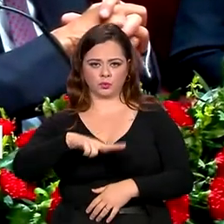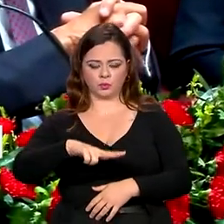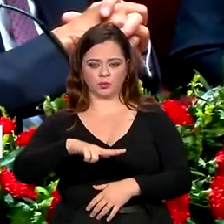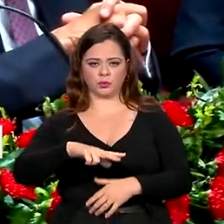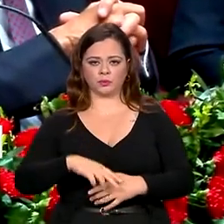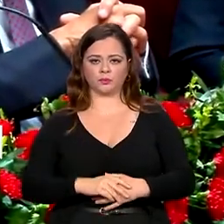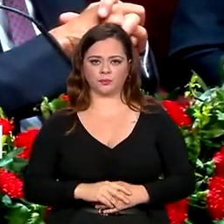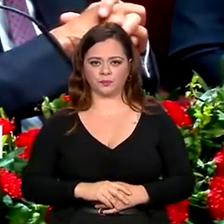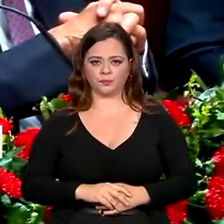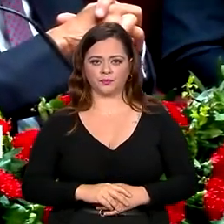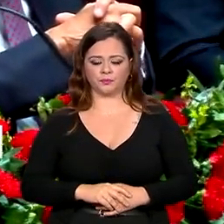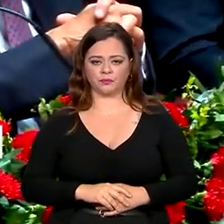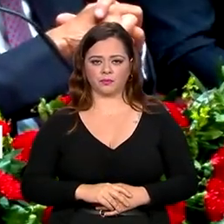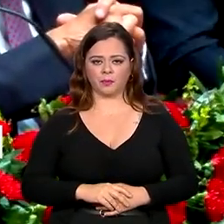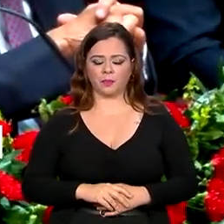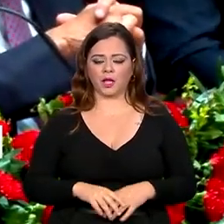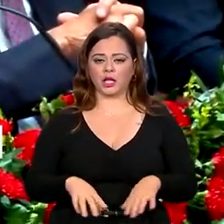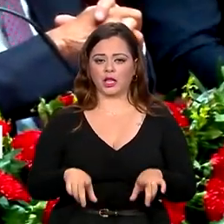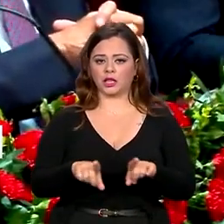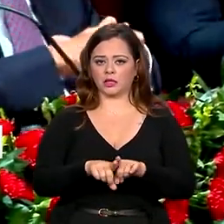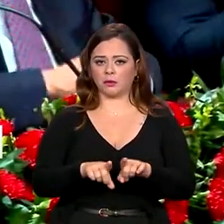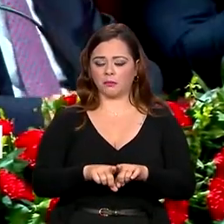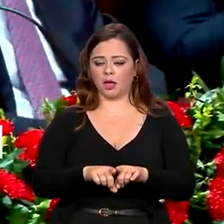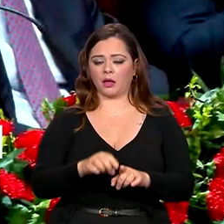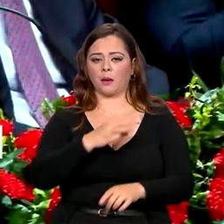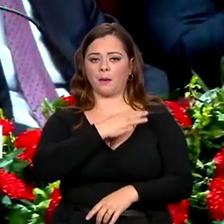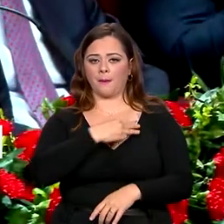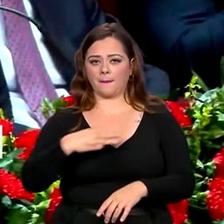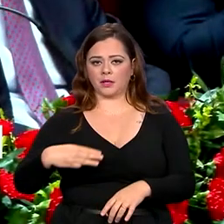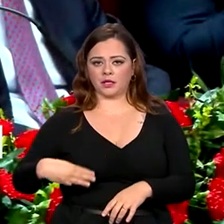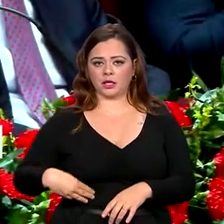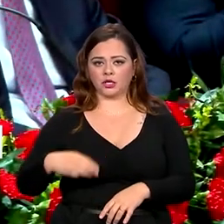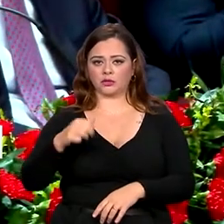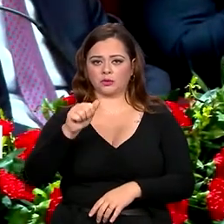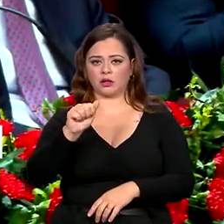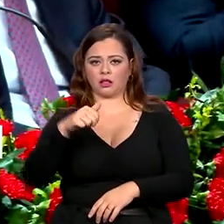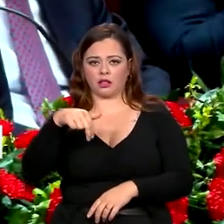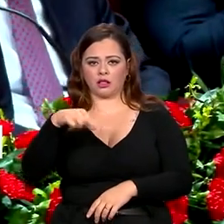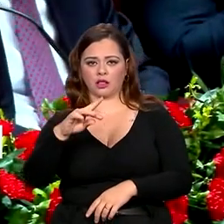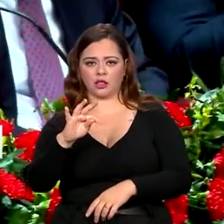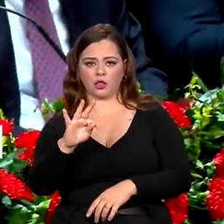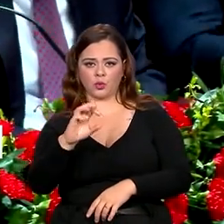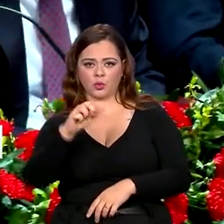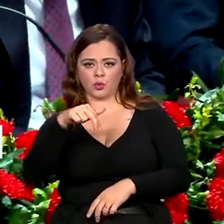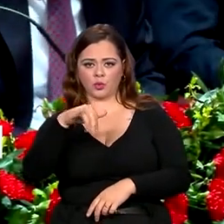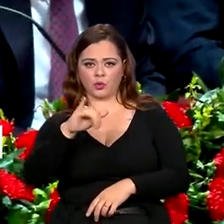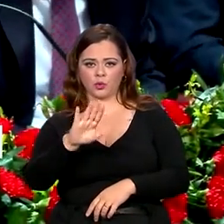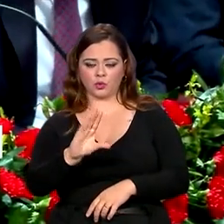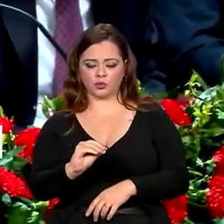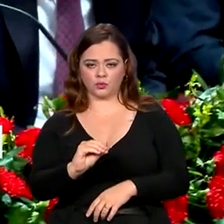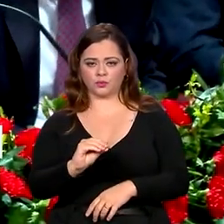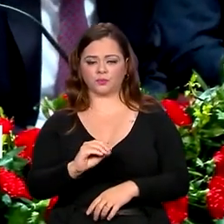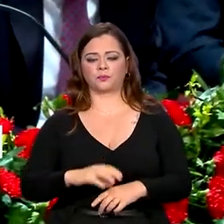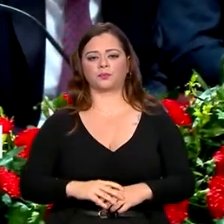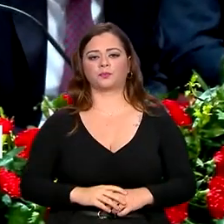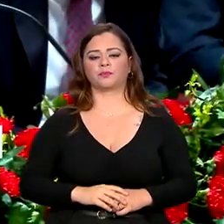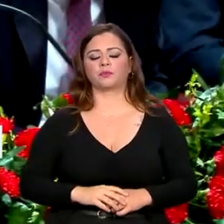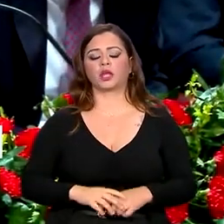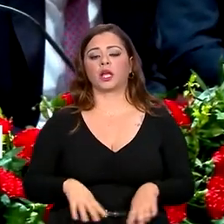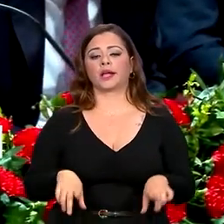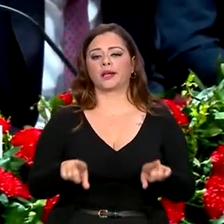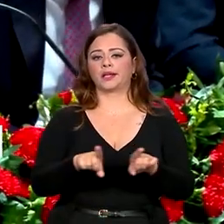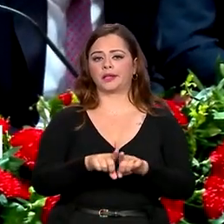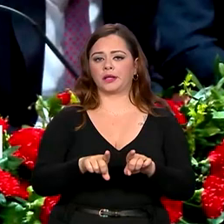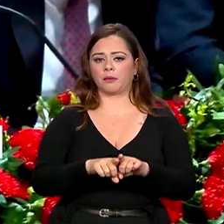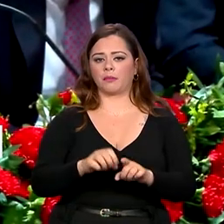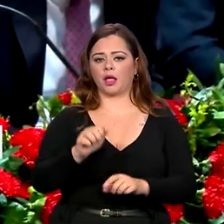Portuguesa, excelentíssimo senhor António Costa, primeiro-ministro da República Portuguesa, excelentíssimo